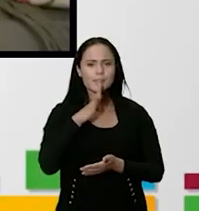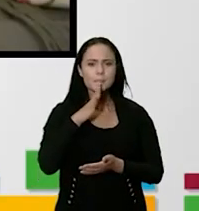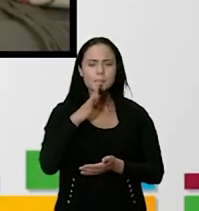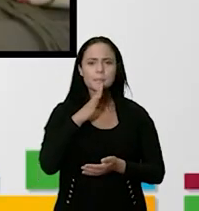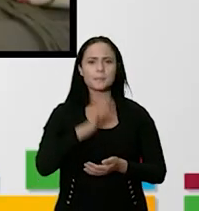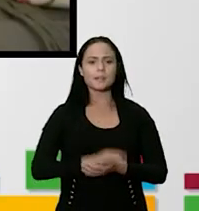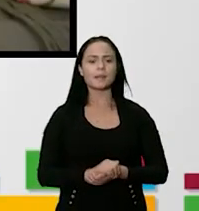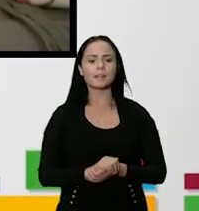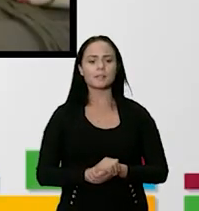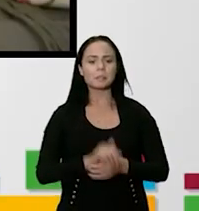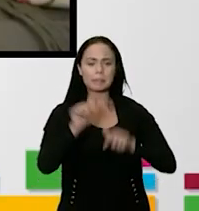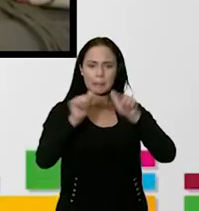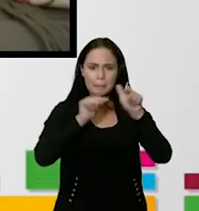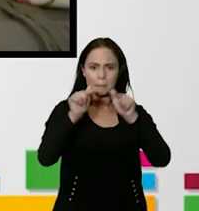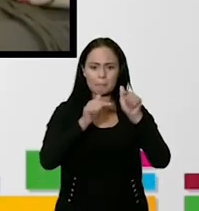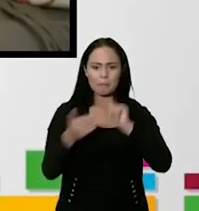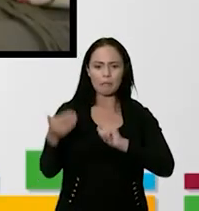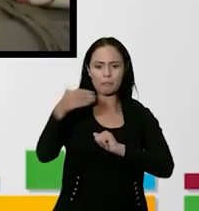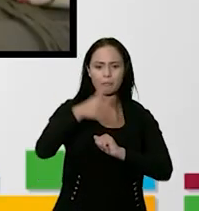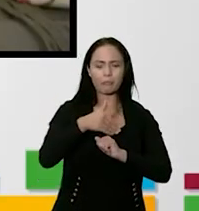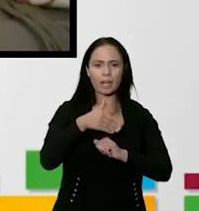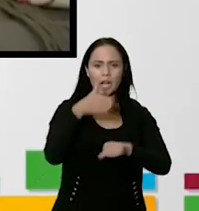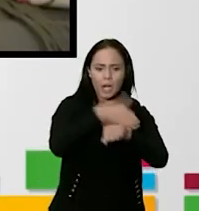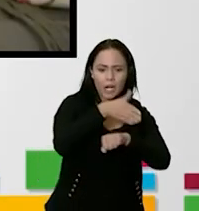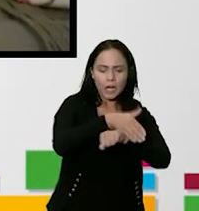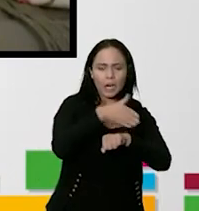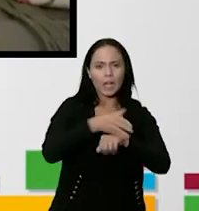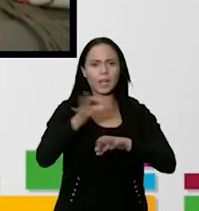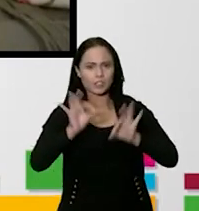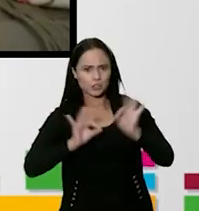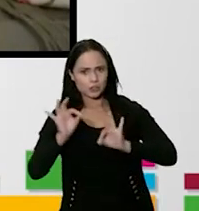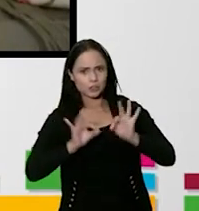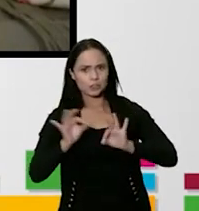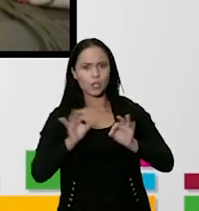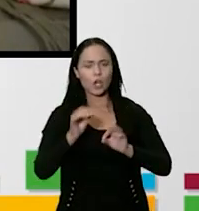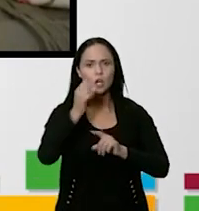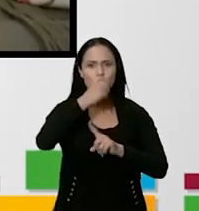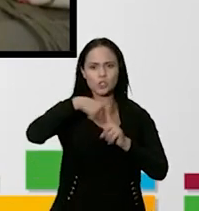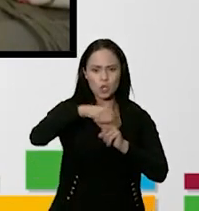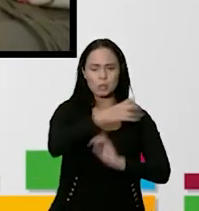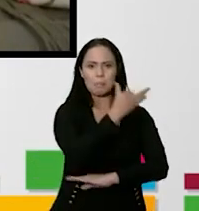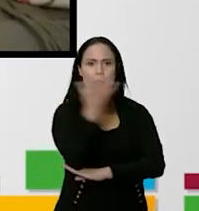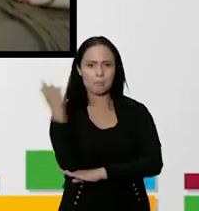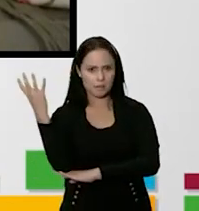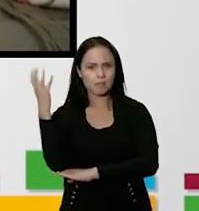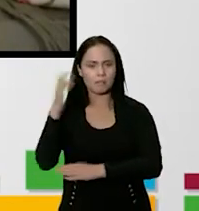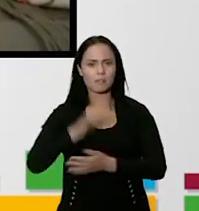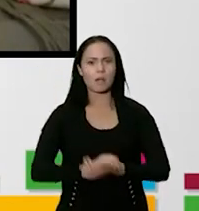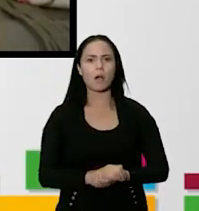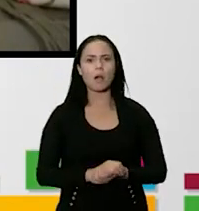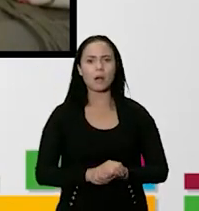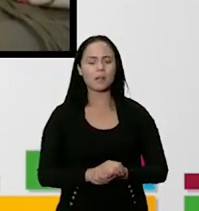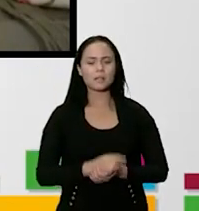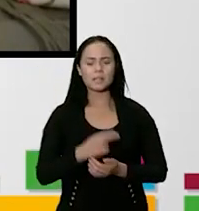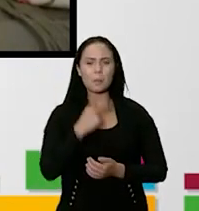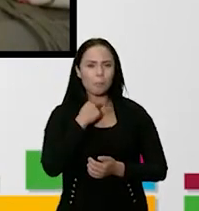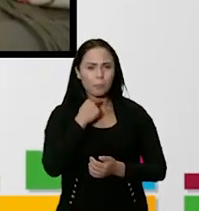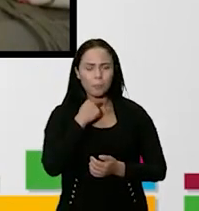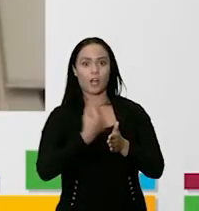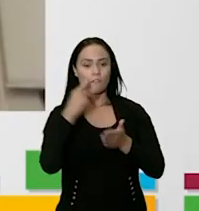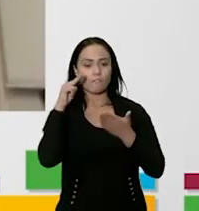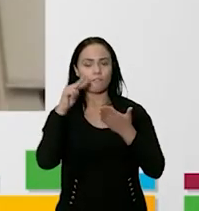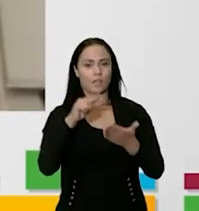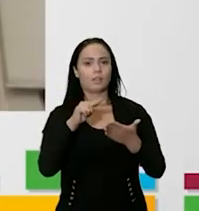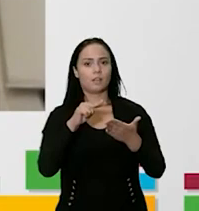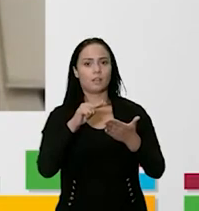a palestra inicial do seminário, a assessora-chefe de gestão socioambiental do STJ, Kathleen Feitosa, apresentou o convidado,